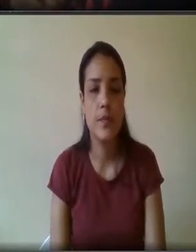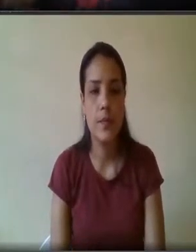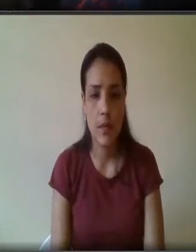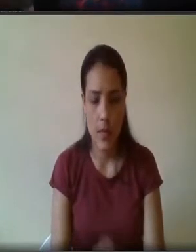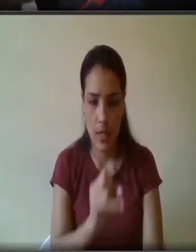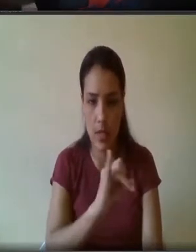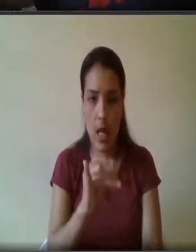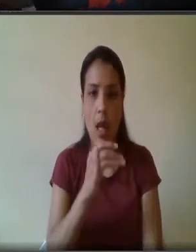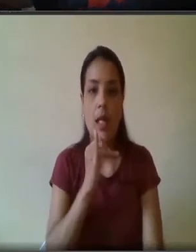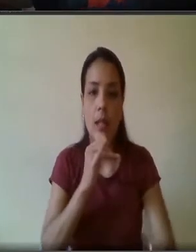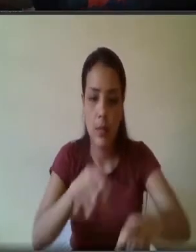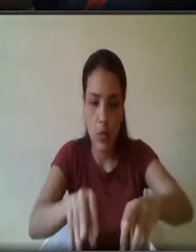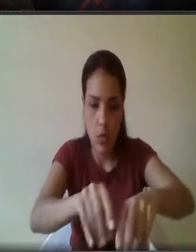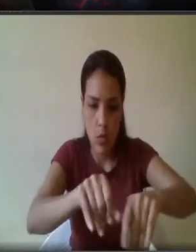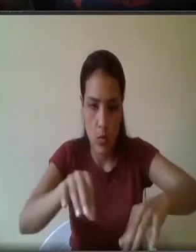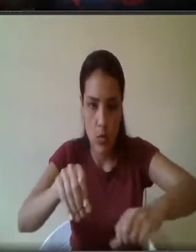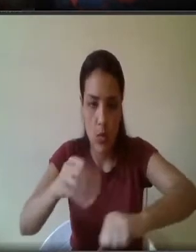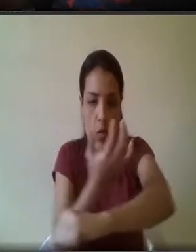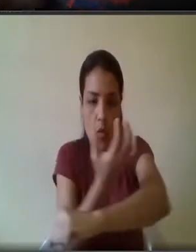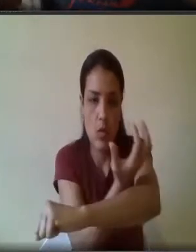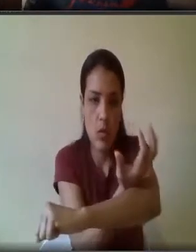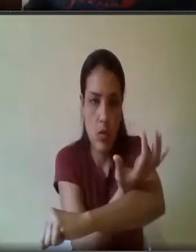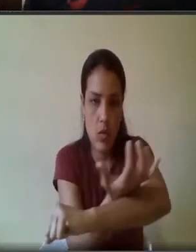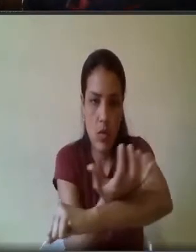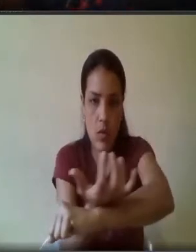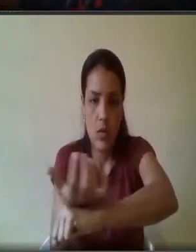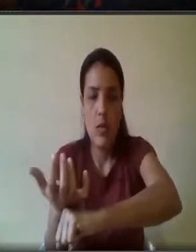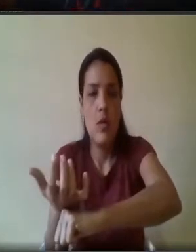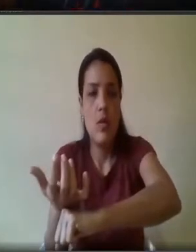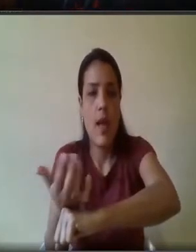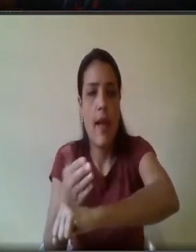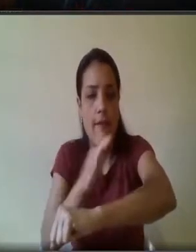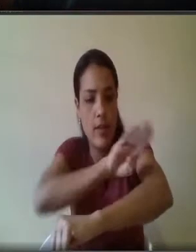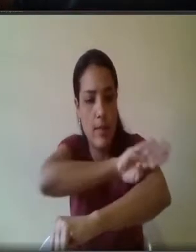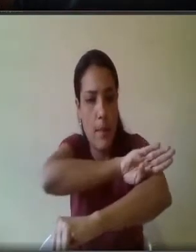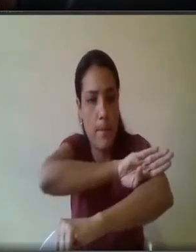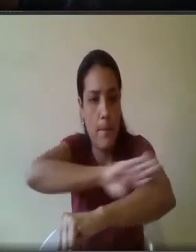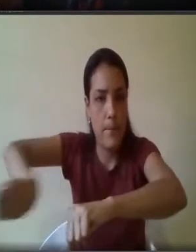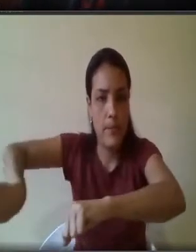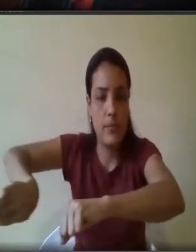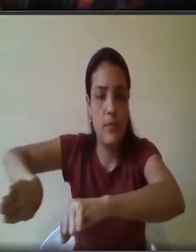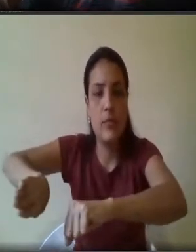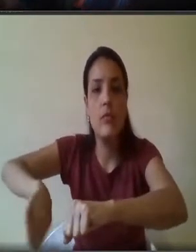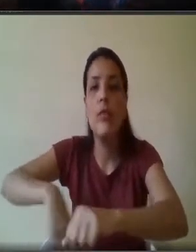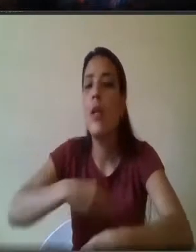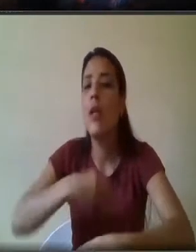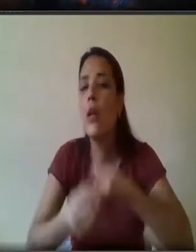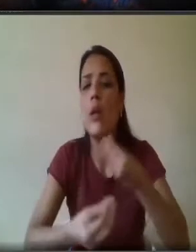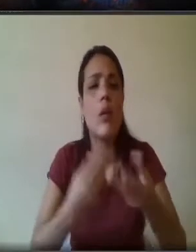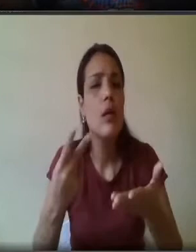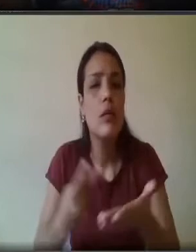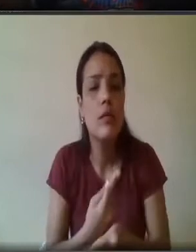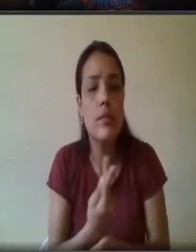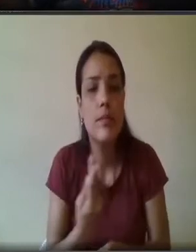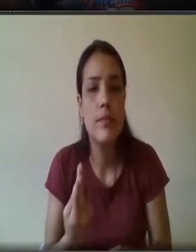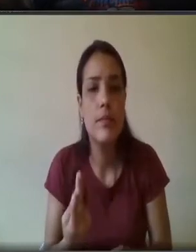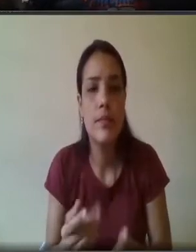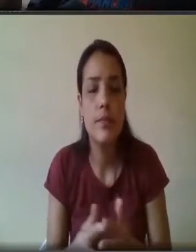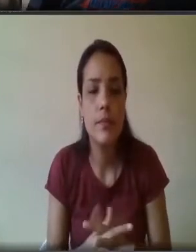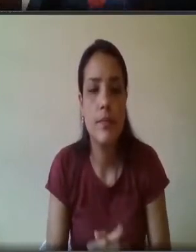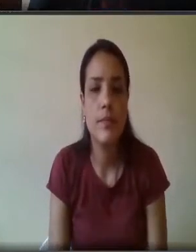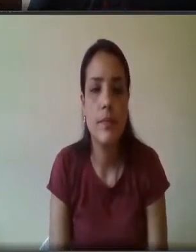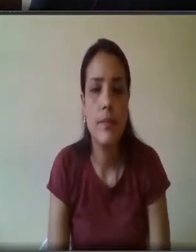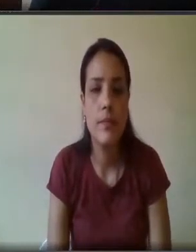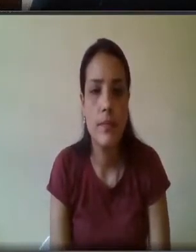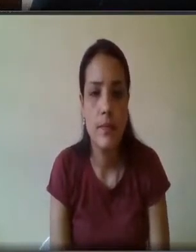bem, desertificação é de deserto, né? A arenização já vai acontecer em clima úmido, ou seja, é justamente